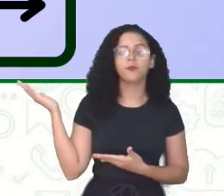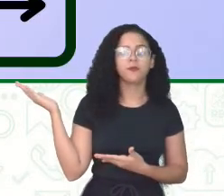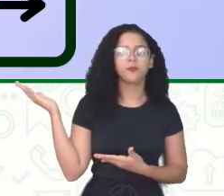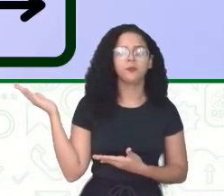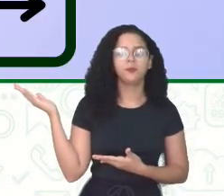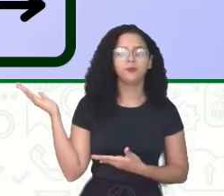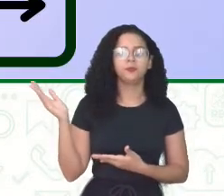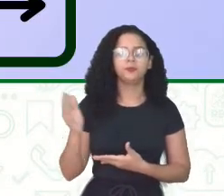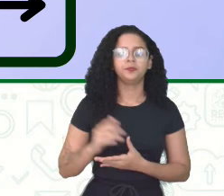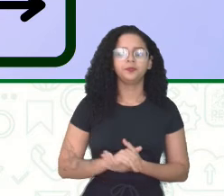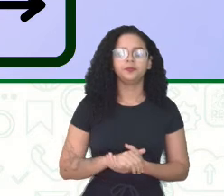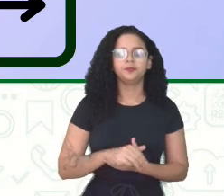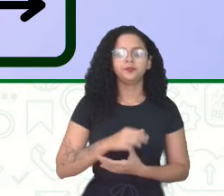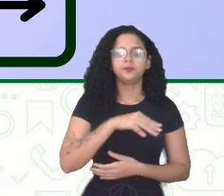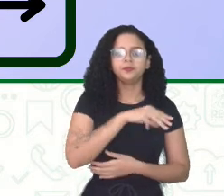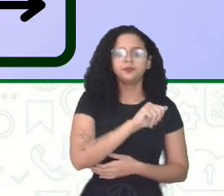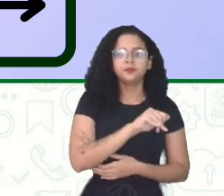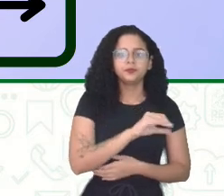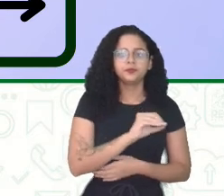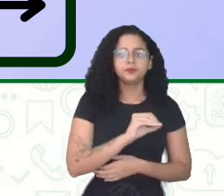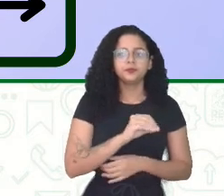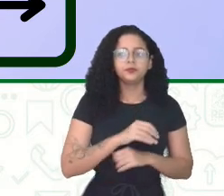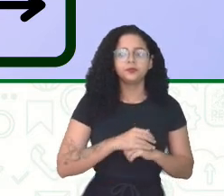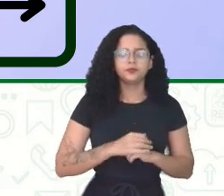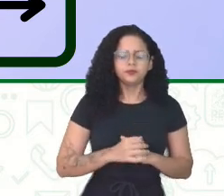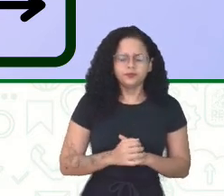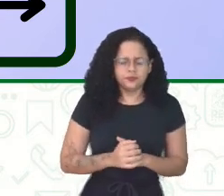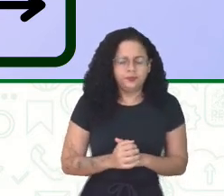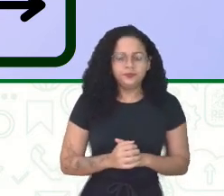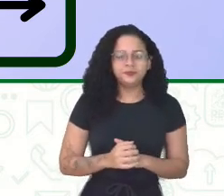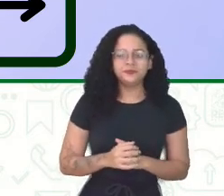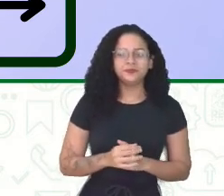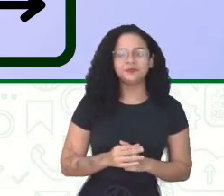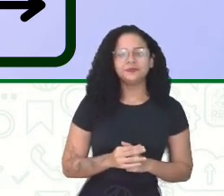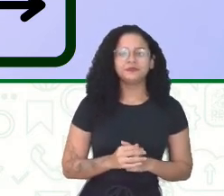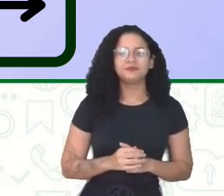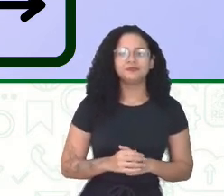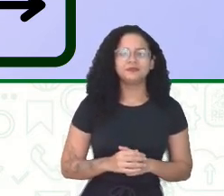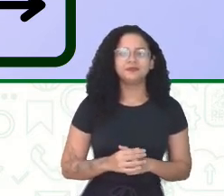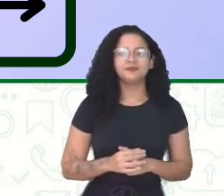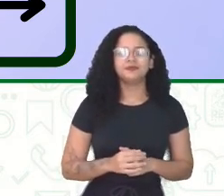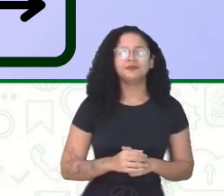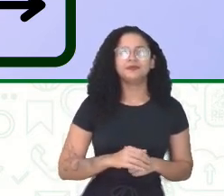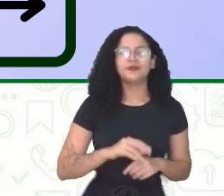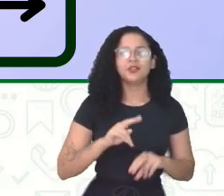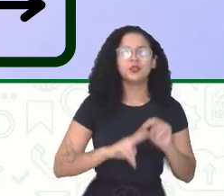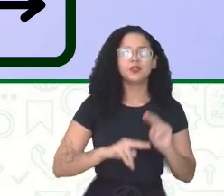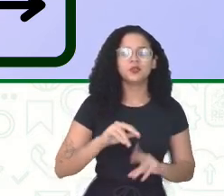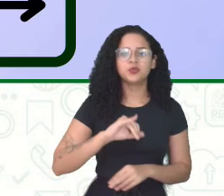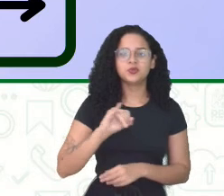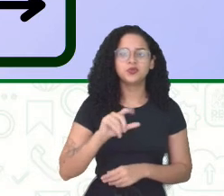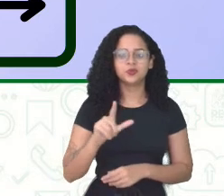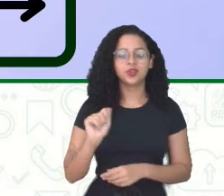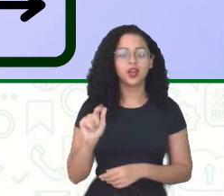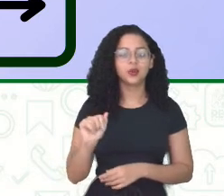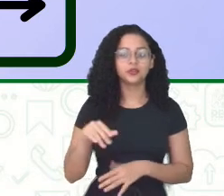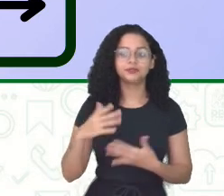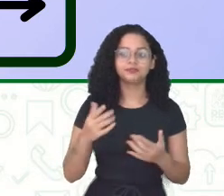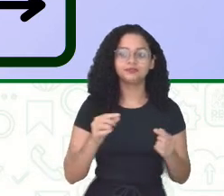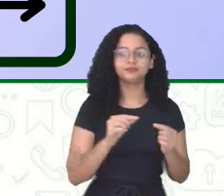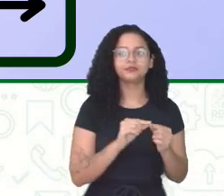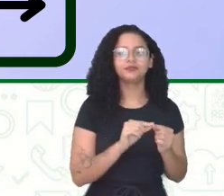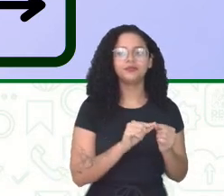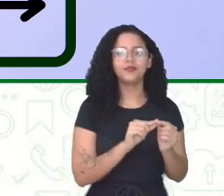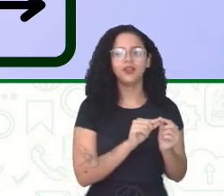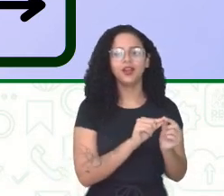ali maio, junho, julho e agosto, certo? E na vertical, eu tenho